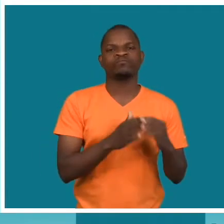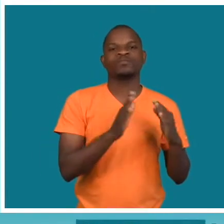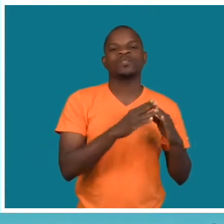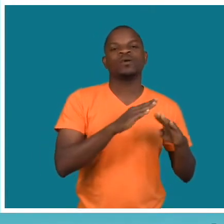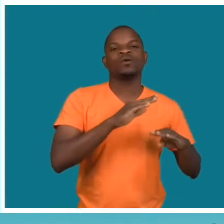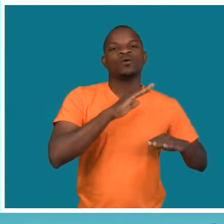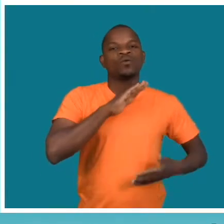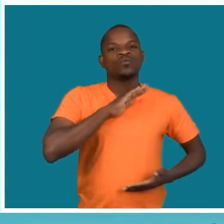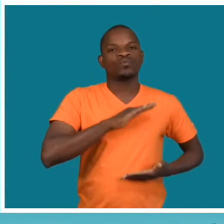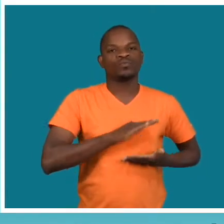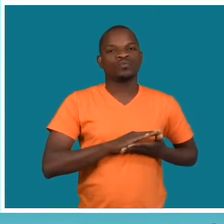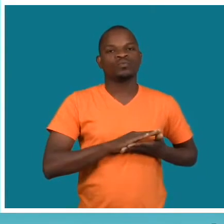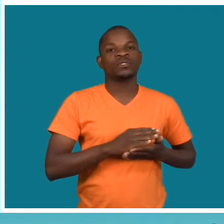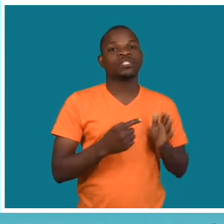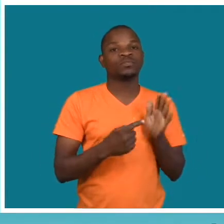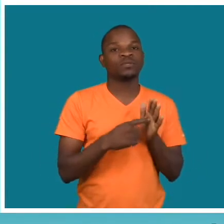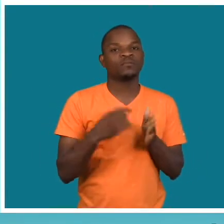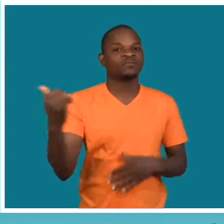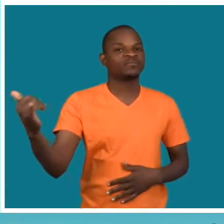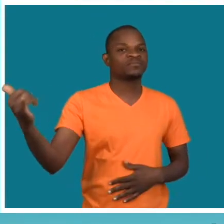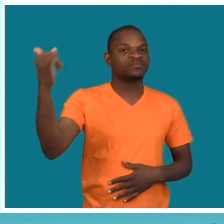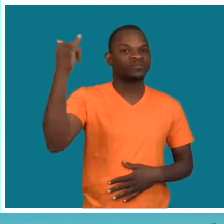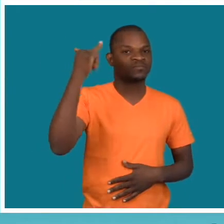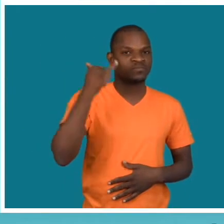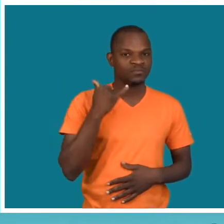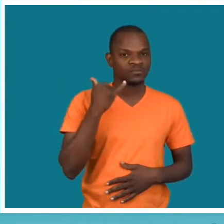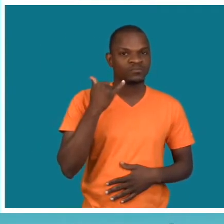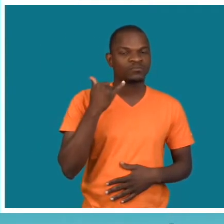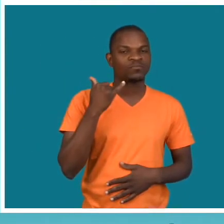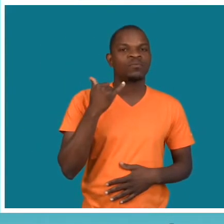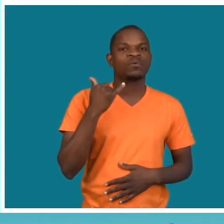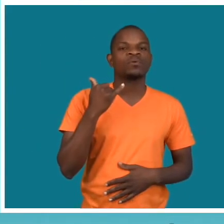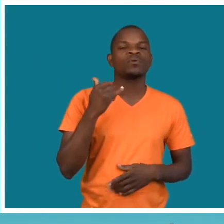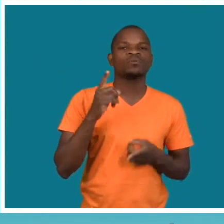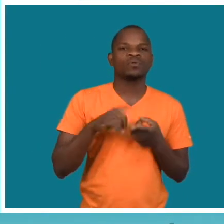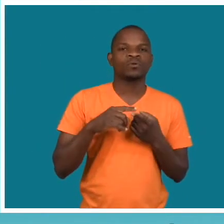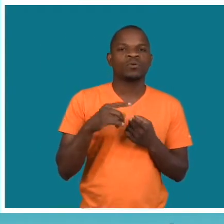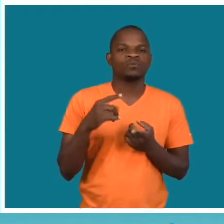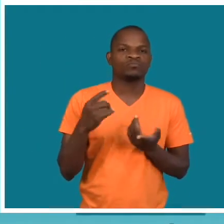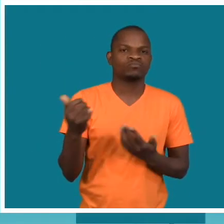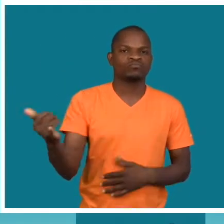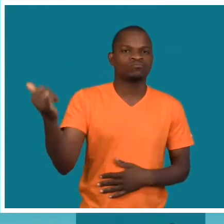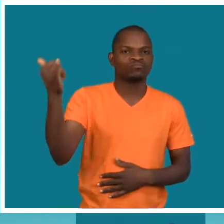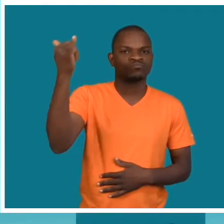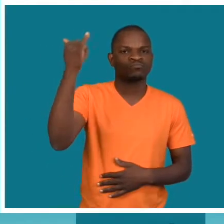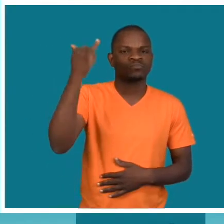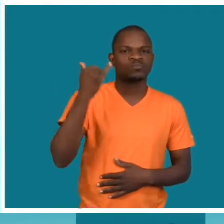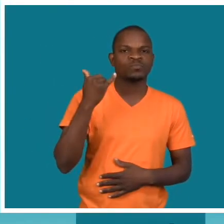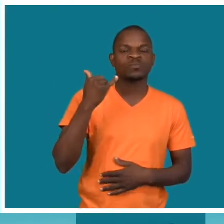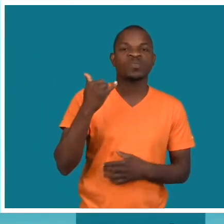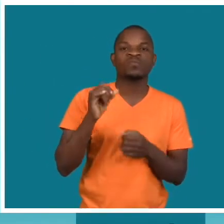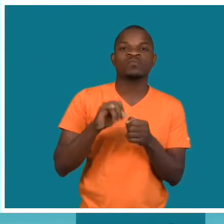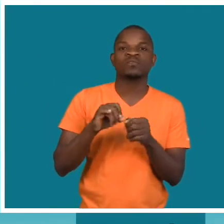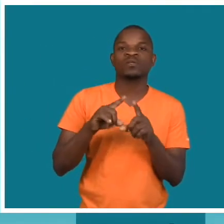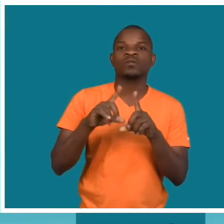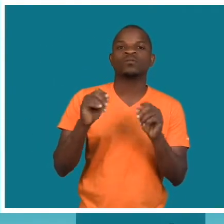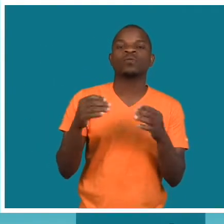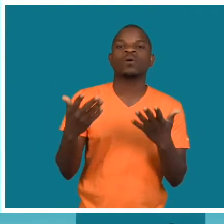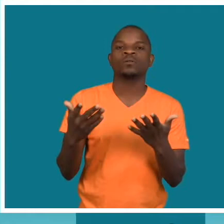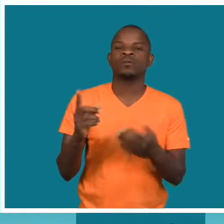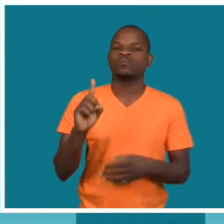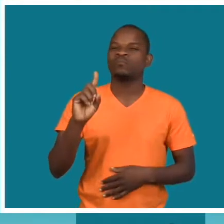podia voltar descansado em casa, só tinha que estar com o telemóvel ligado. E eu ia ser procurado, a primeira coisa que eu ia